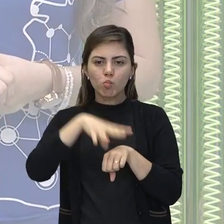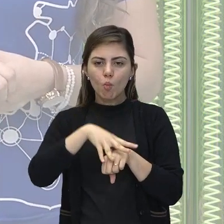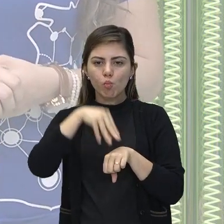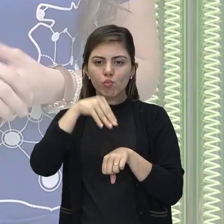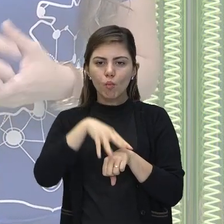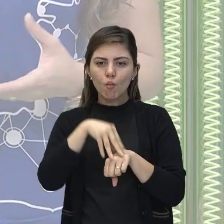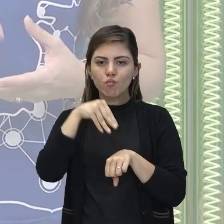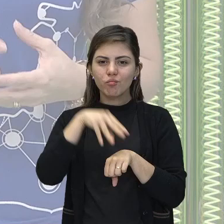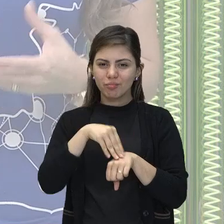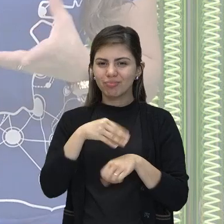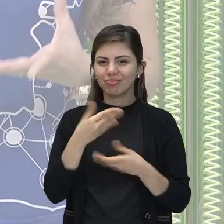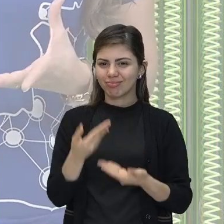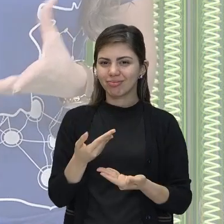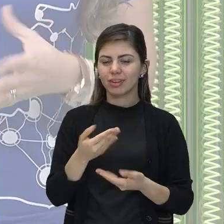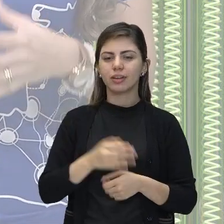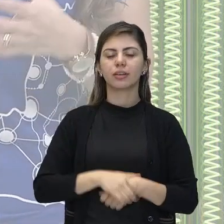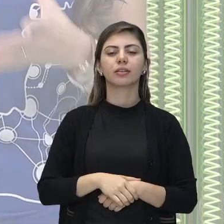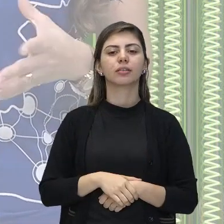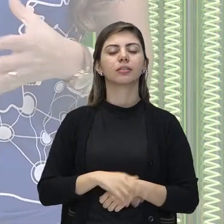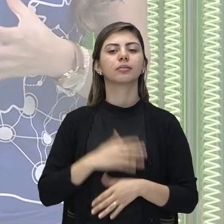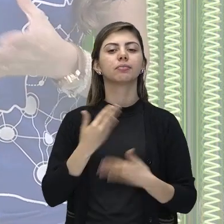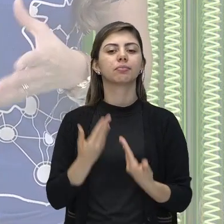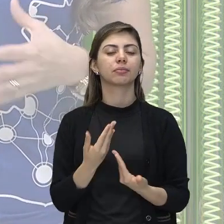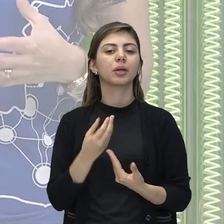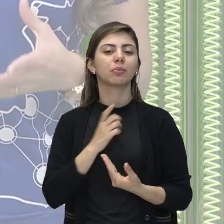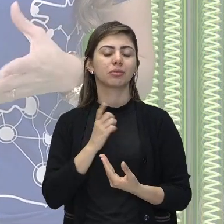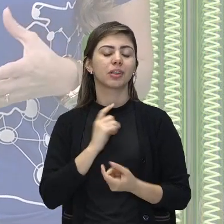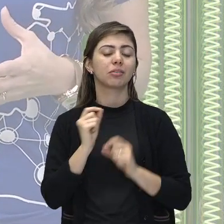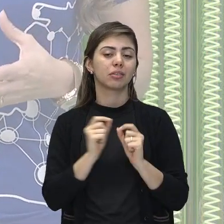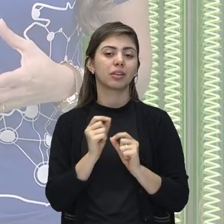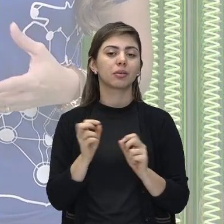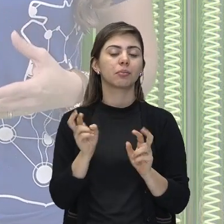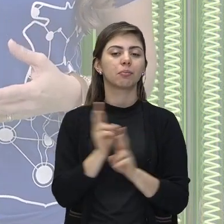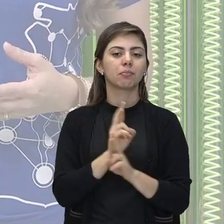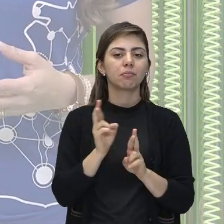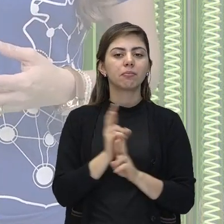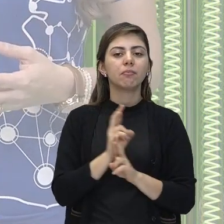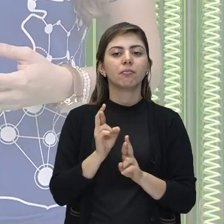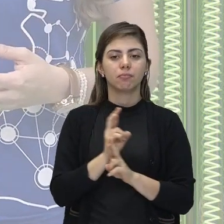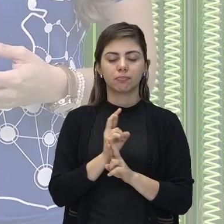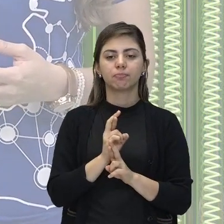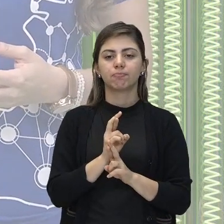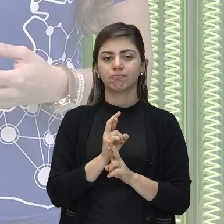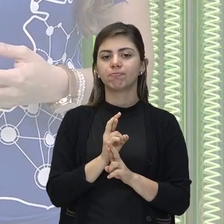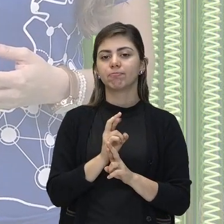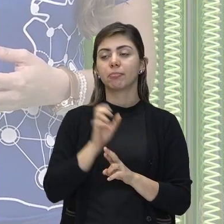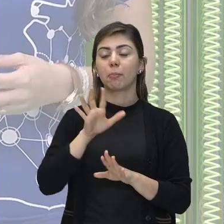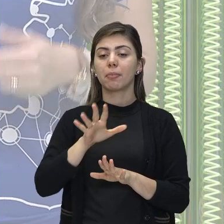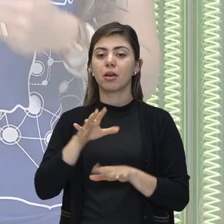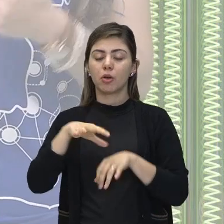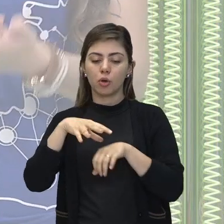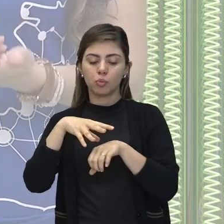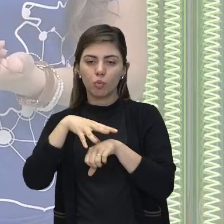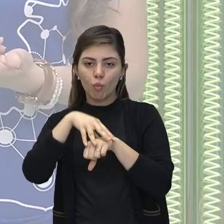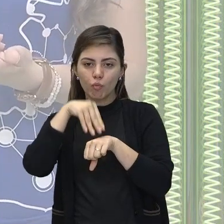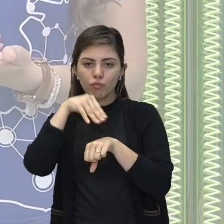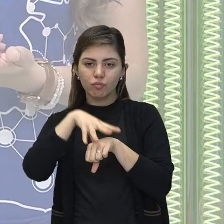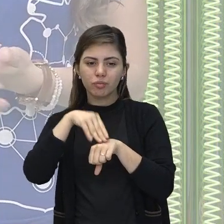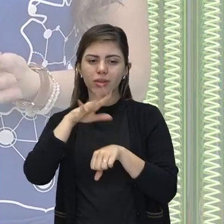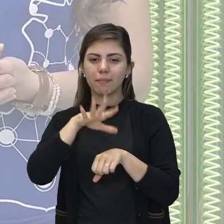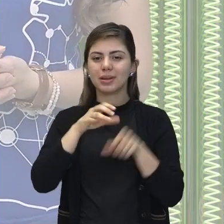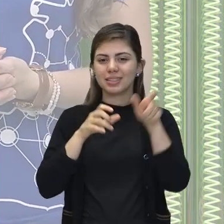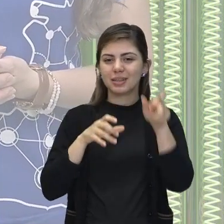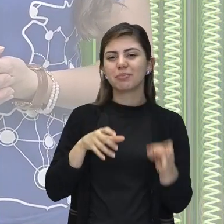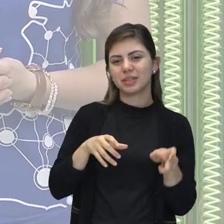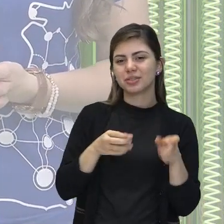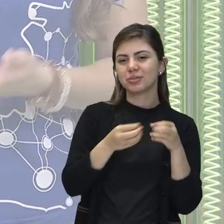pessoa. Então, ele está ali numa relação de parasitismo, ele está se beneficiando do sangue, mas a pessoa está